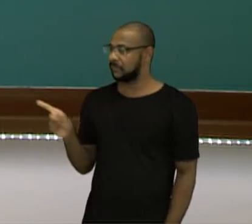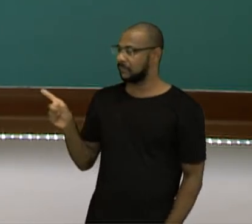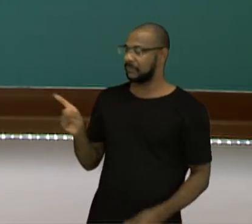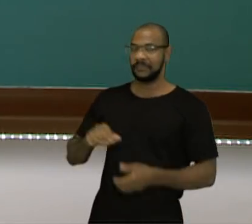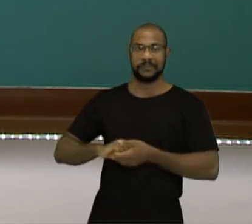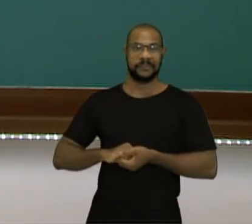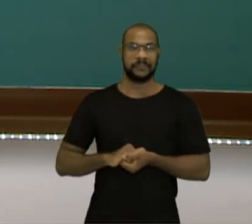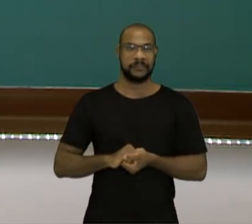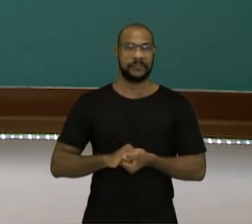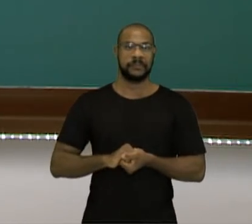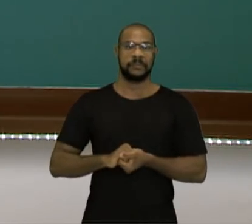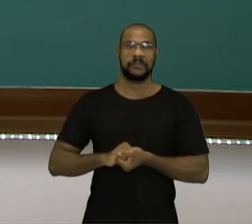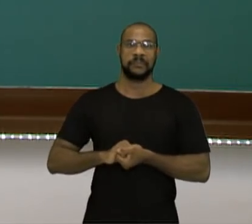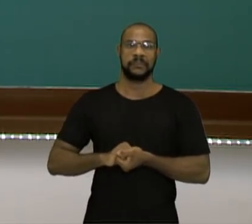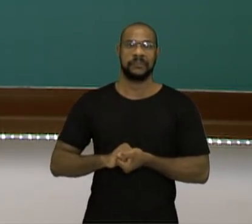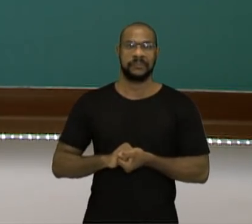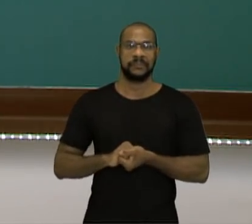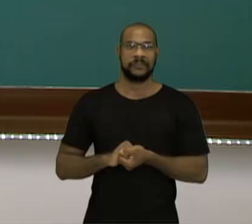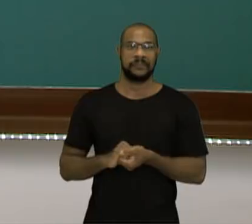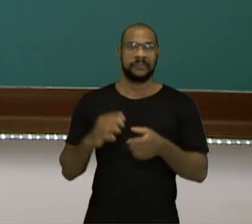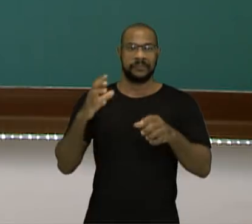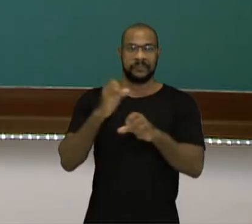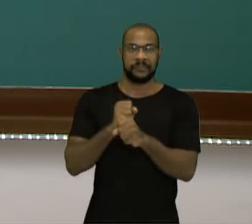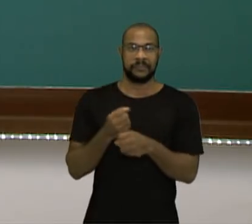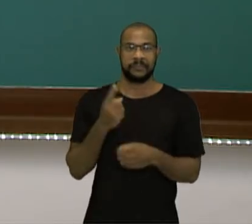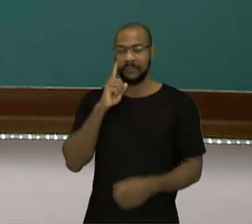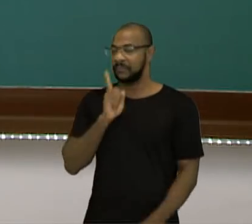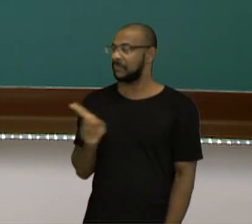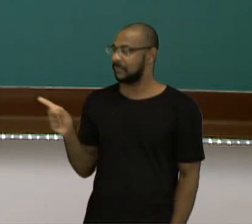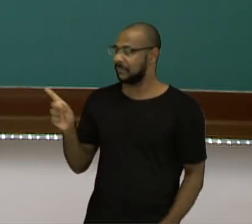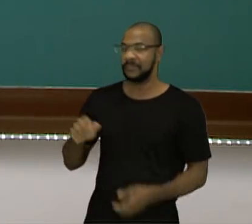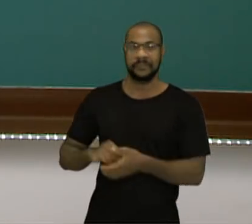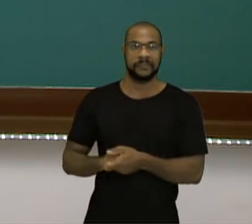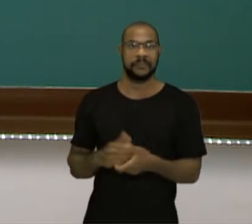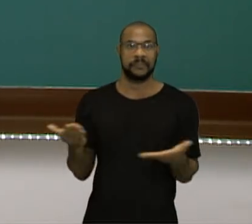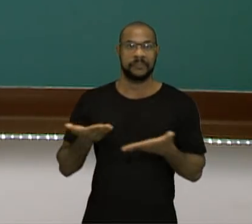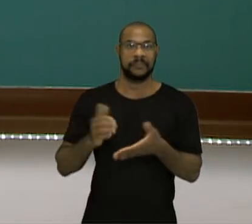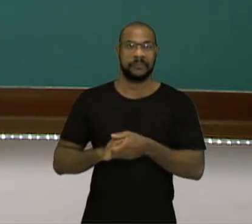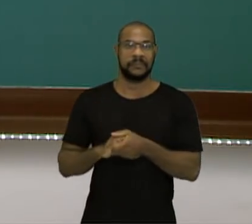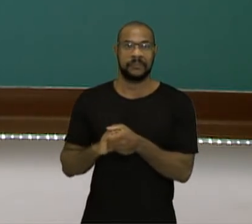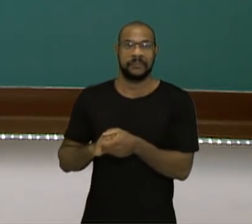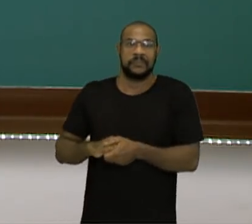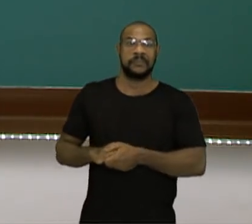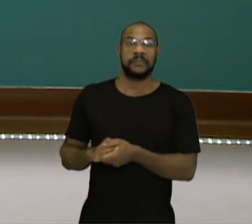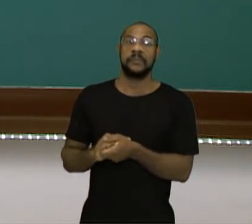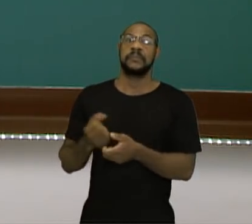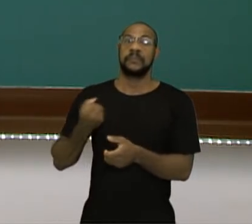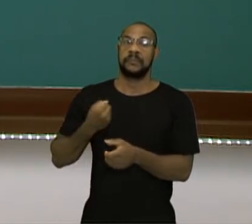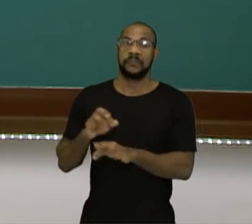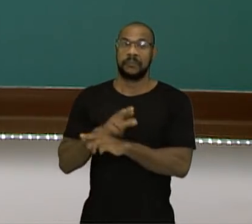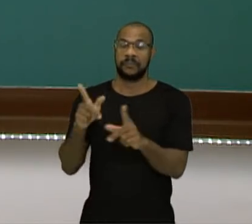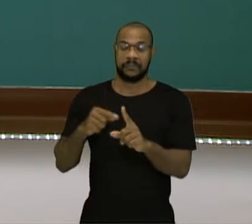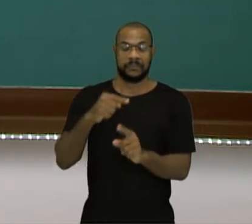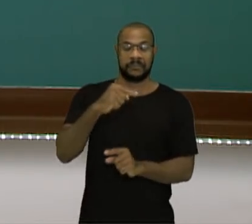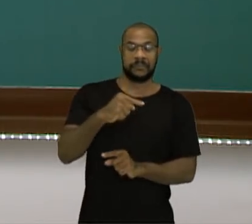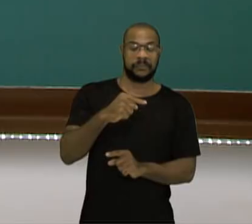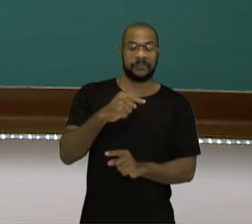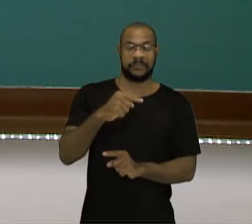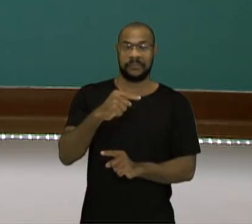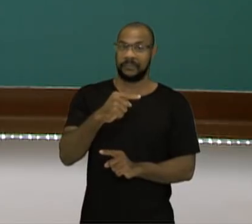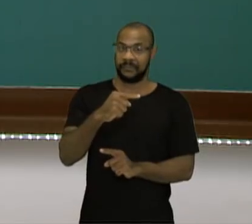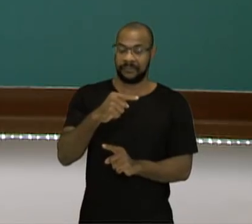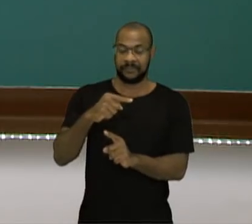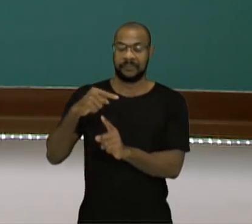igual. Números positivos. Somamos e colocamos o sinal de mais. Agora, números com sinal diferente. Diminui,